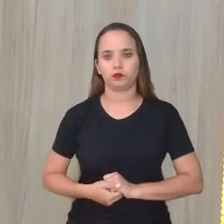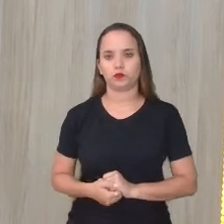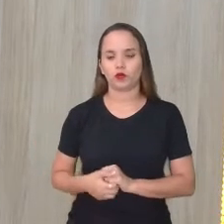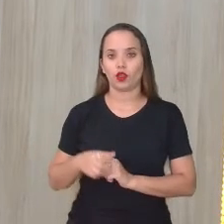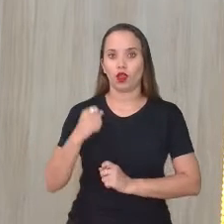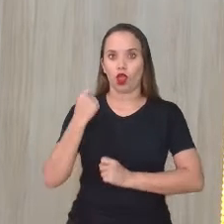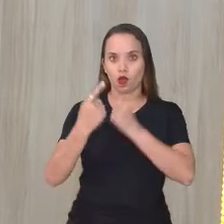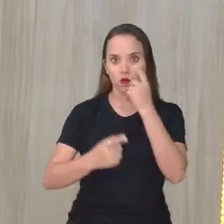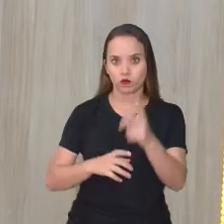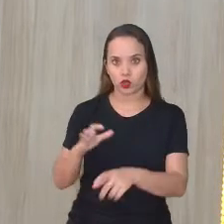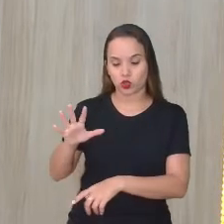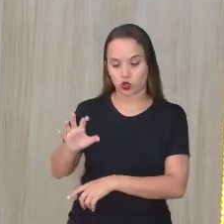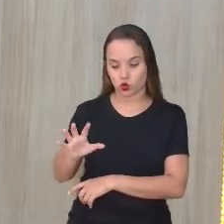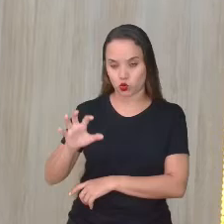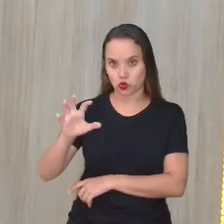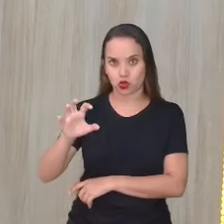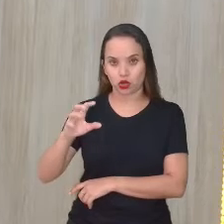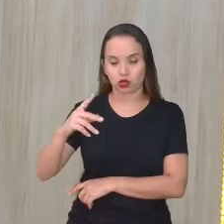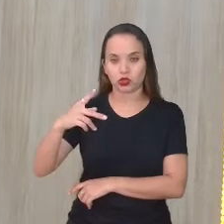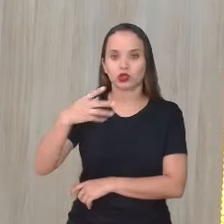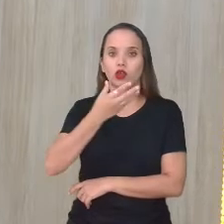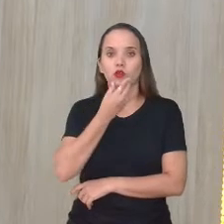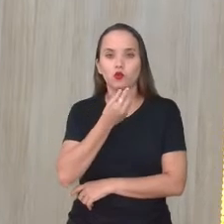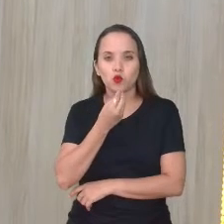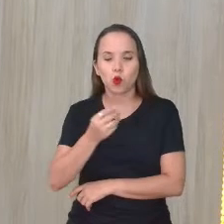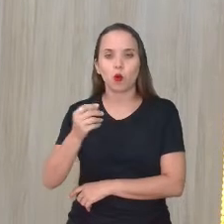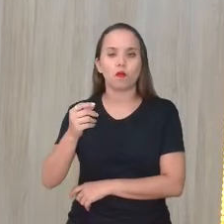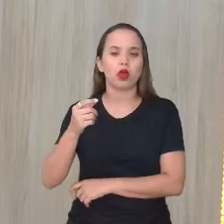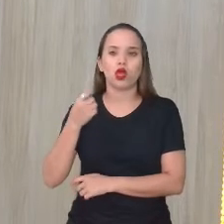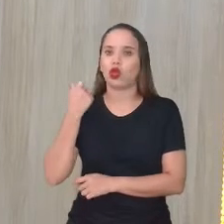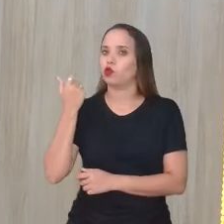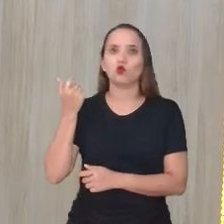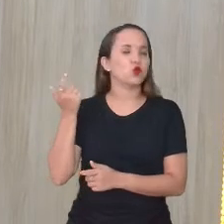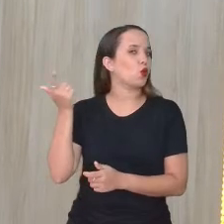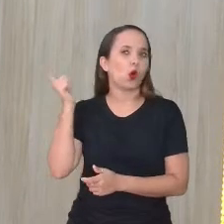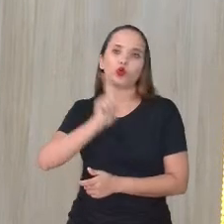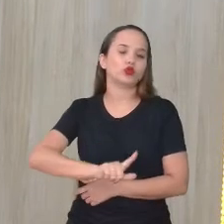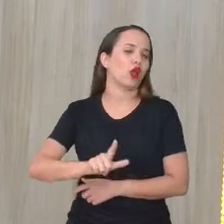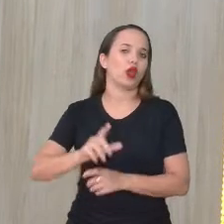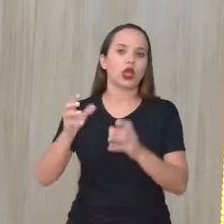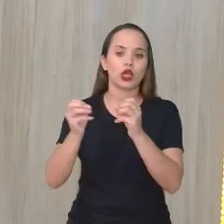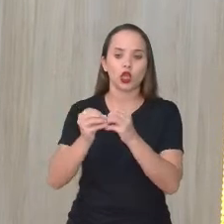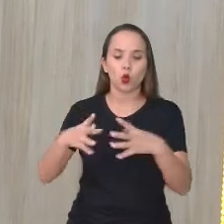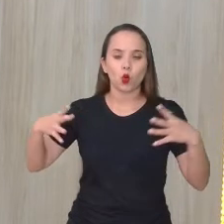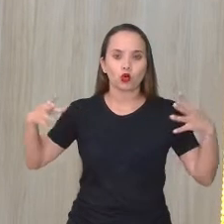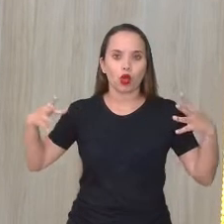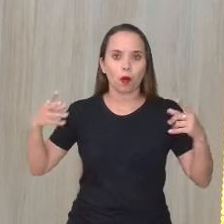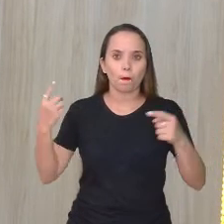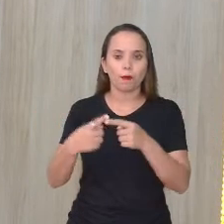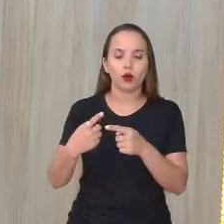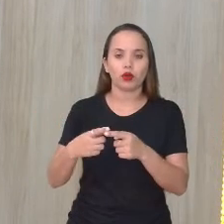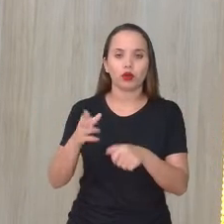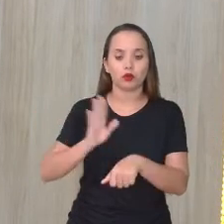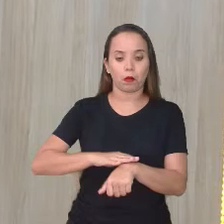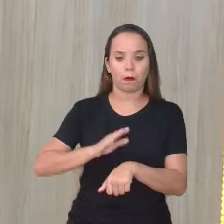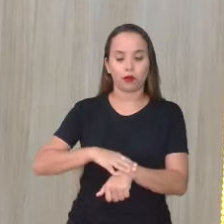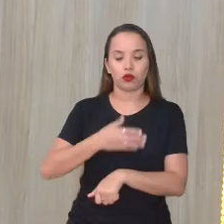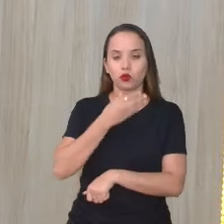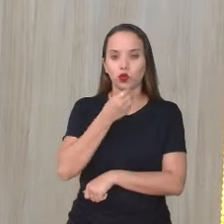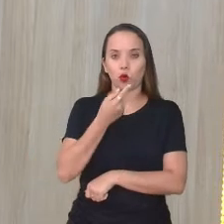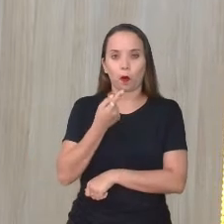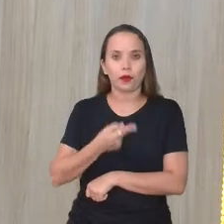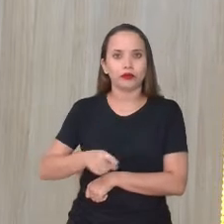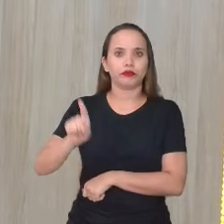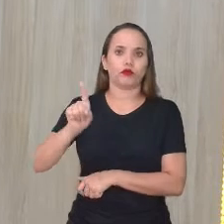próstata, ele já não é mais possível de cura, porque quando o homem foi procurar